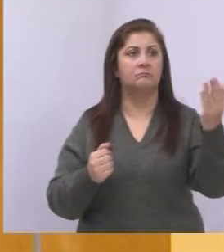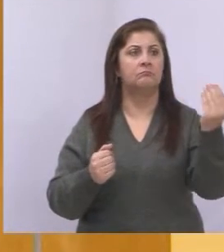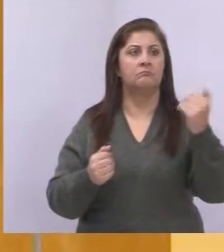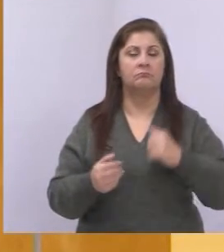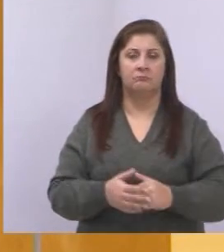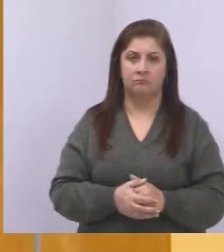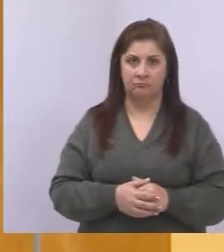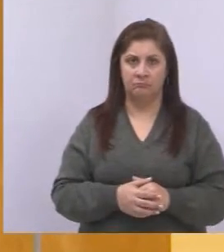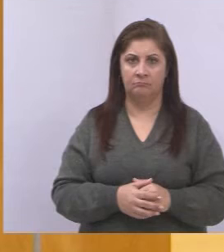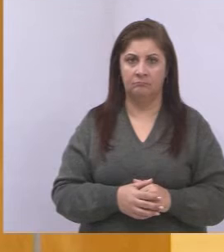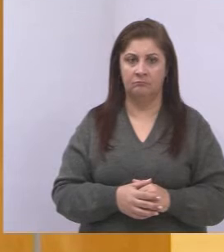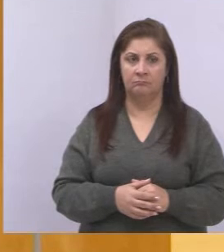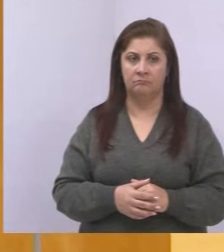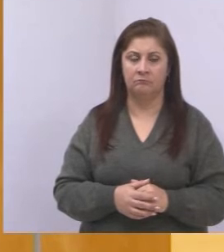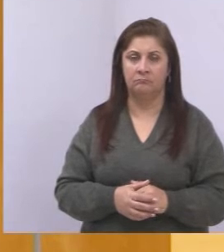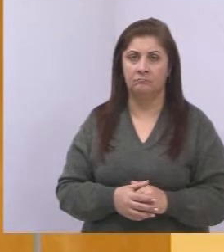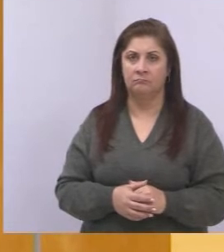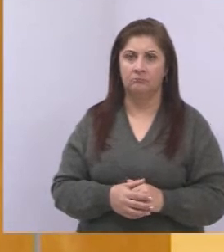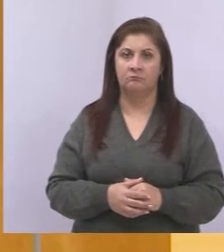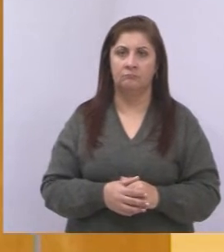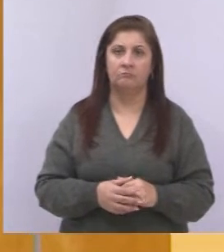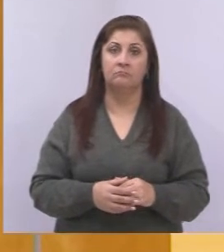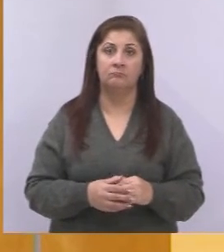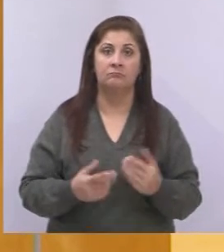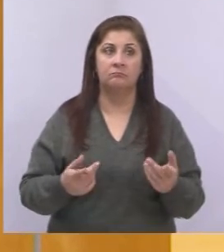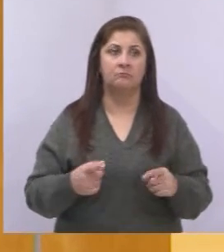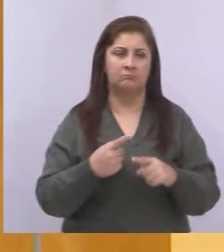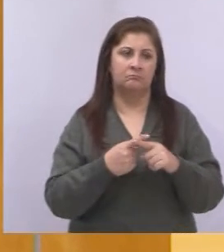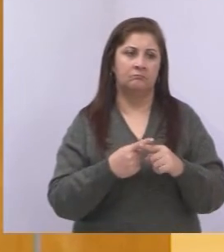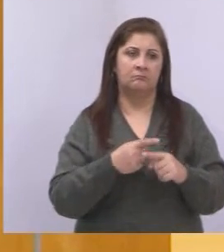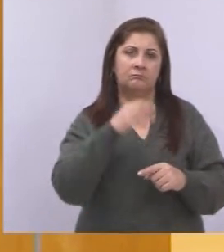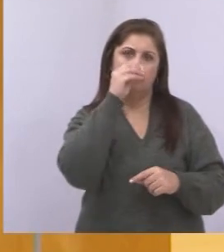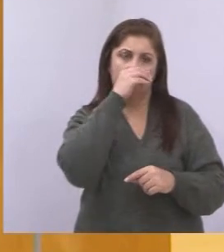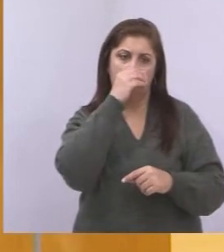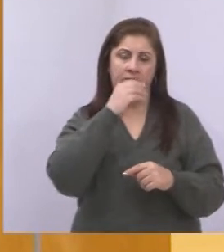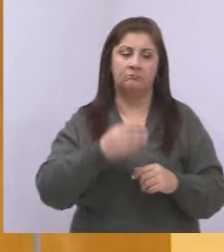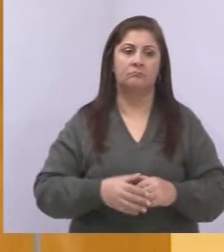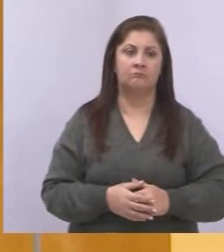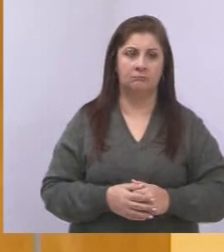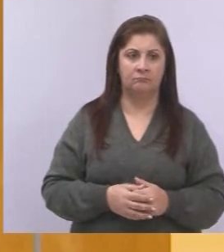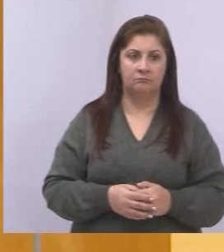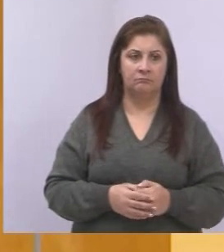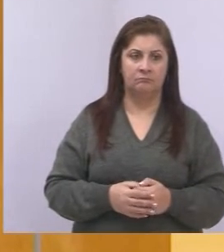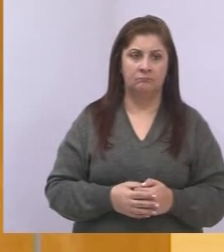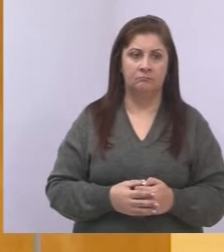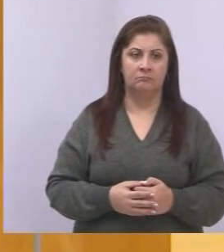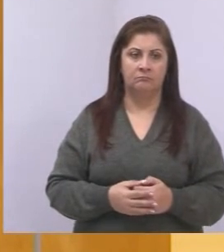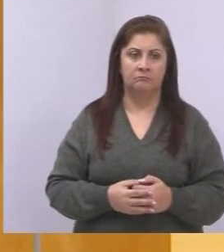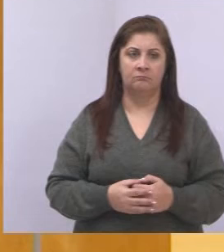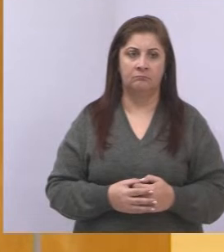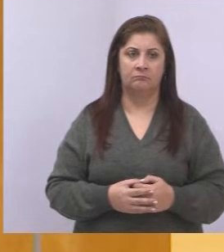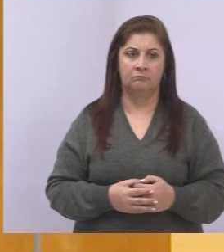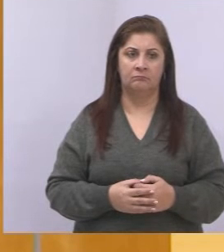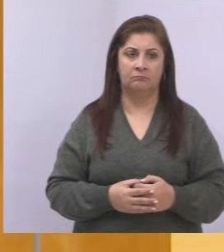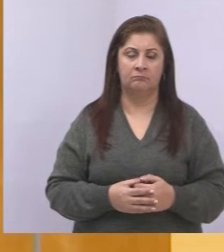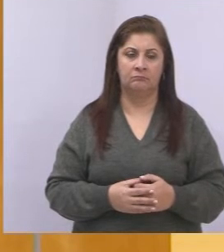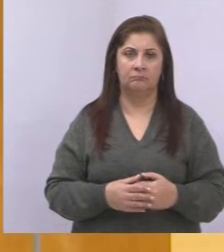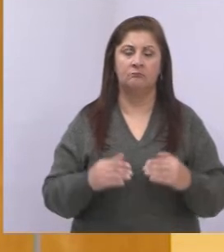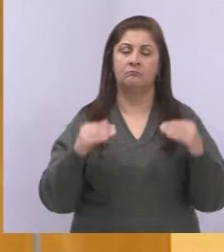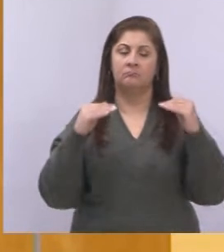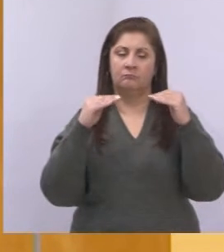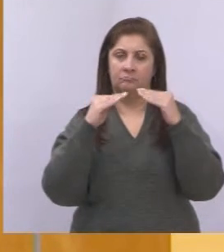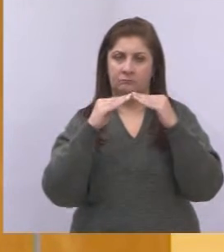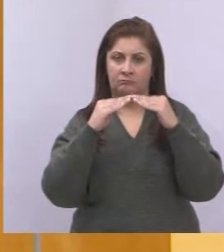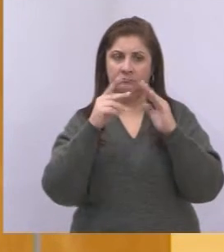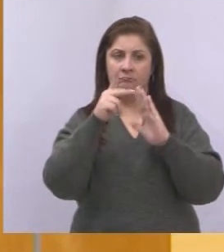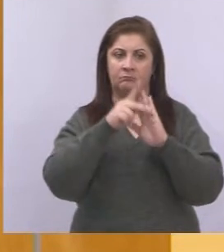né? Vem você na frente que está mais debilitado na sua questão de saúde. Então, sou